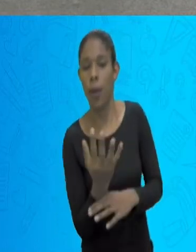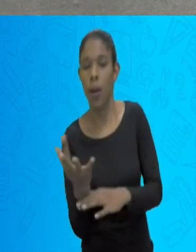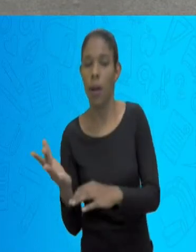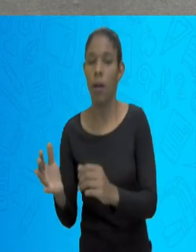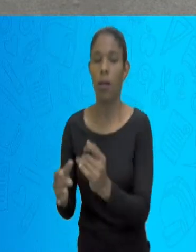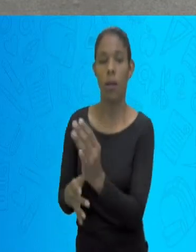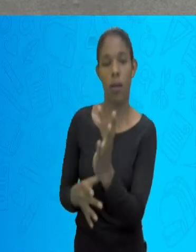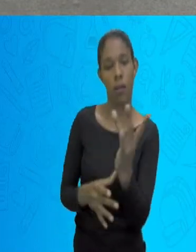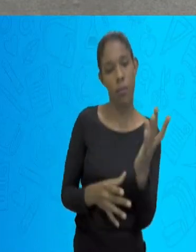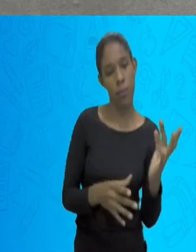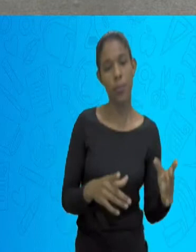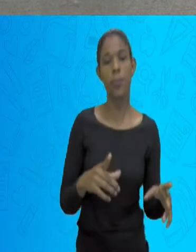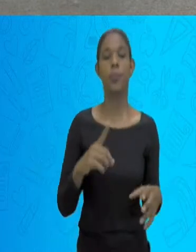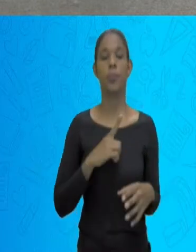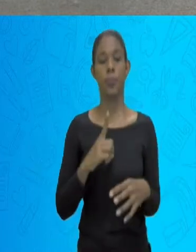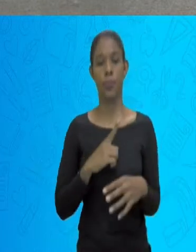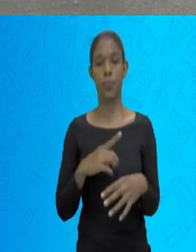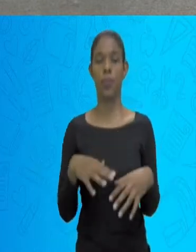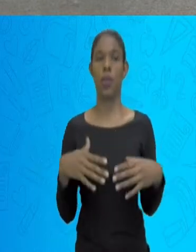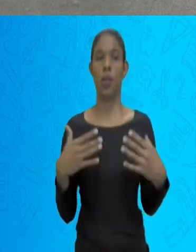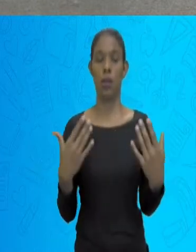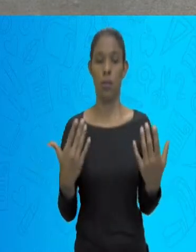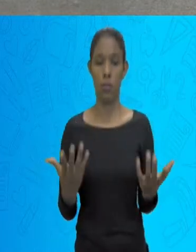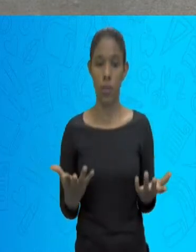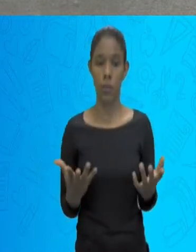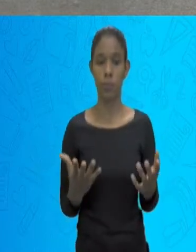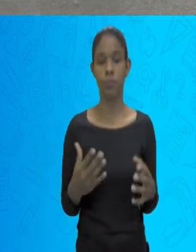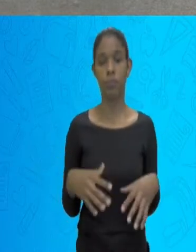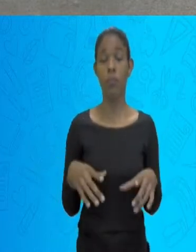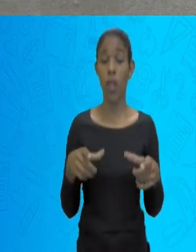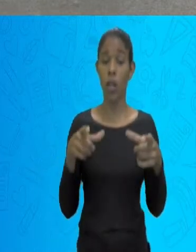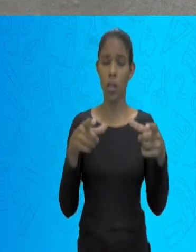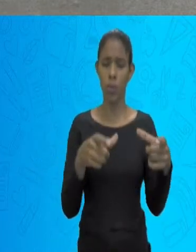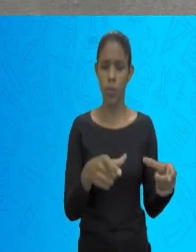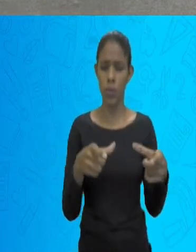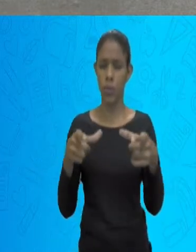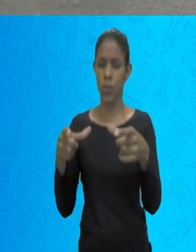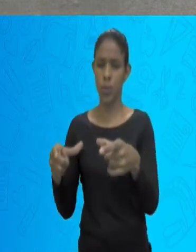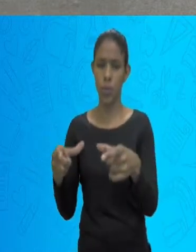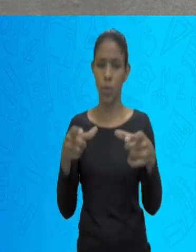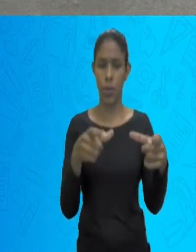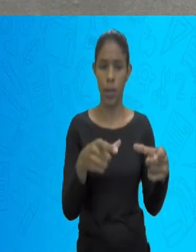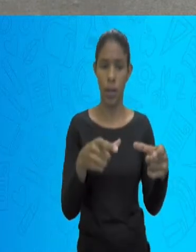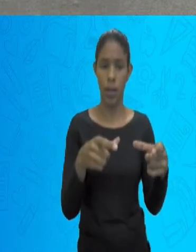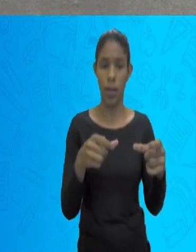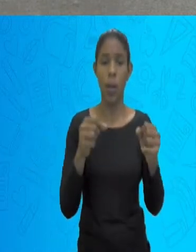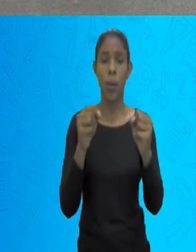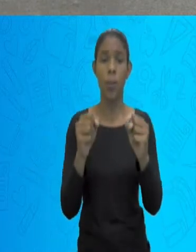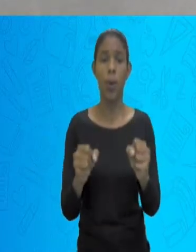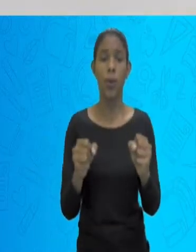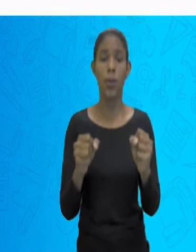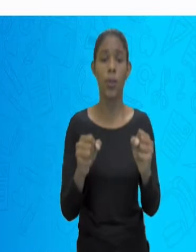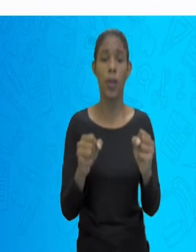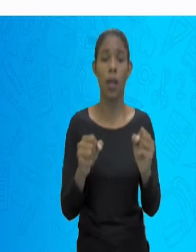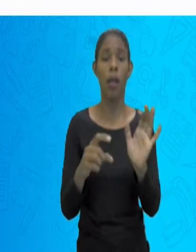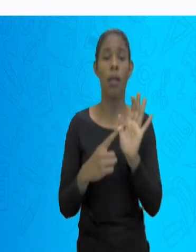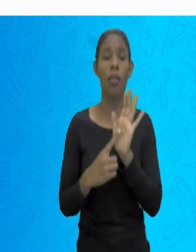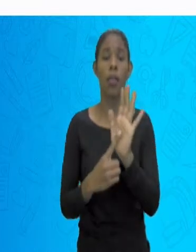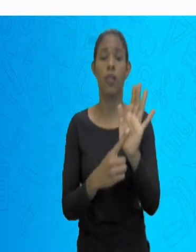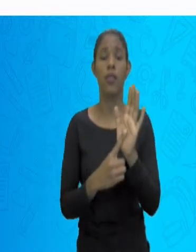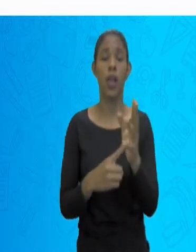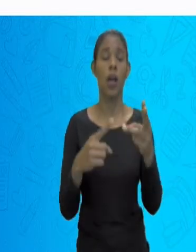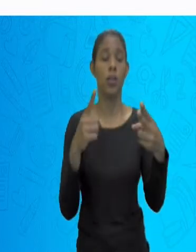cidade. E aí, as paisagens podem ser classificadas de duas formas. Como assim, professora? A gente tem as